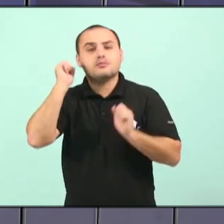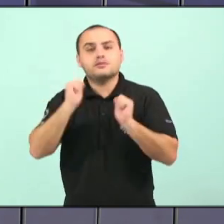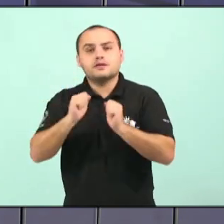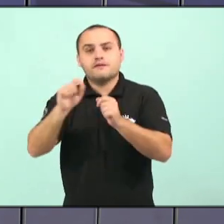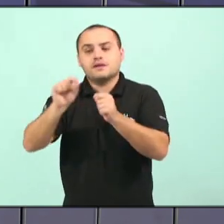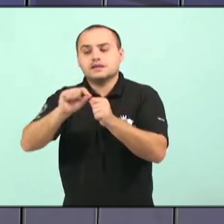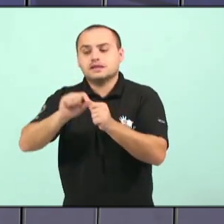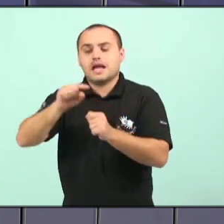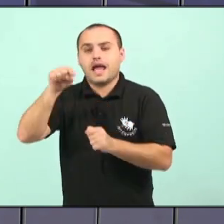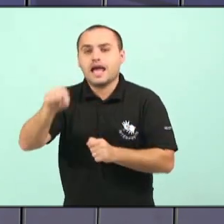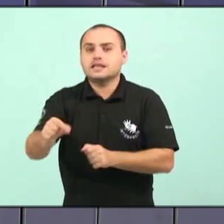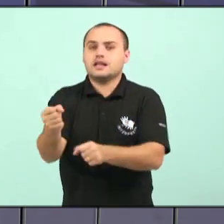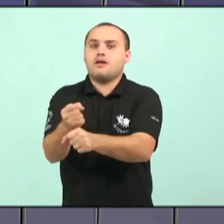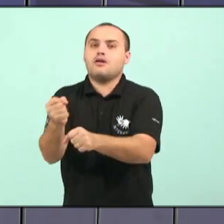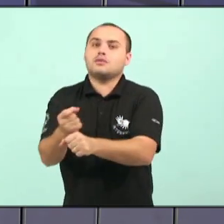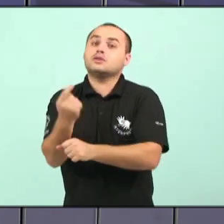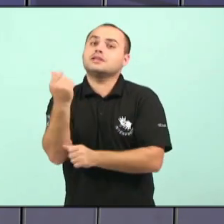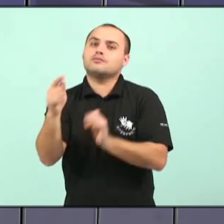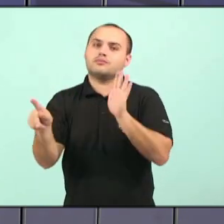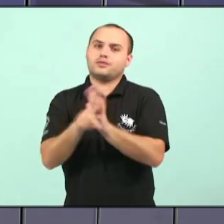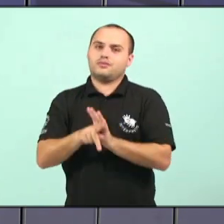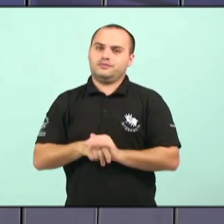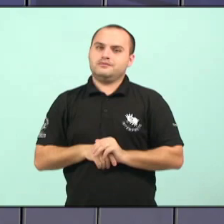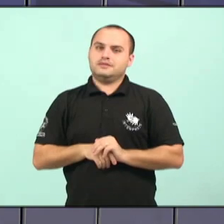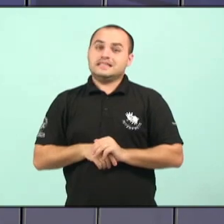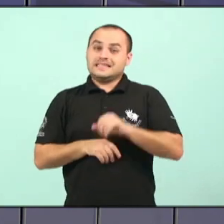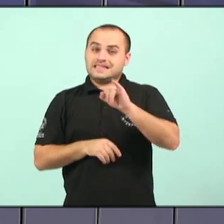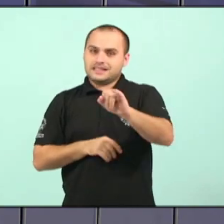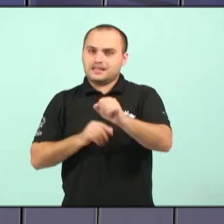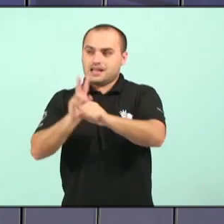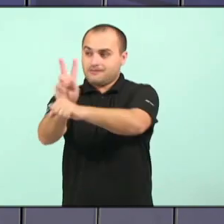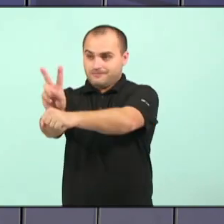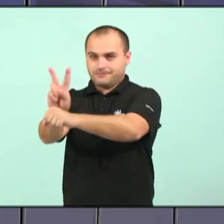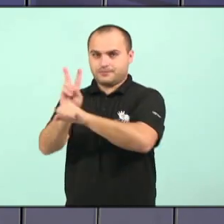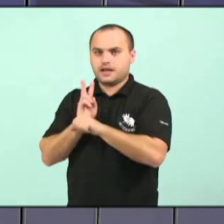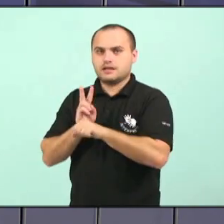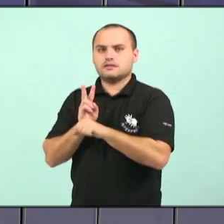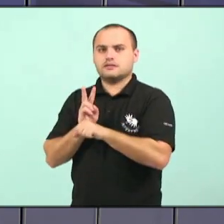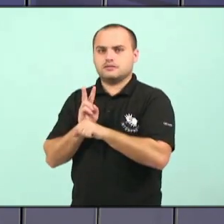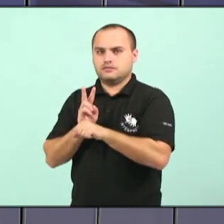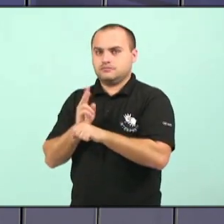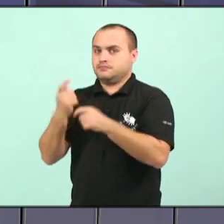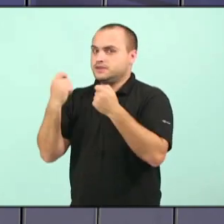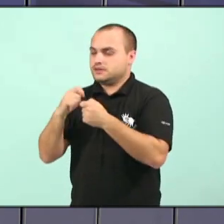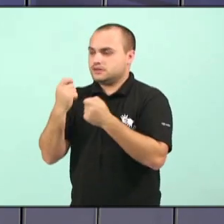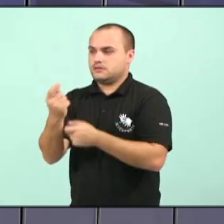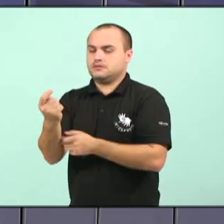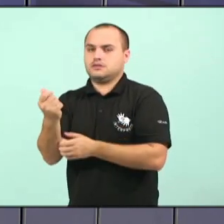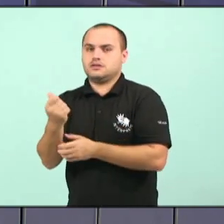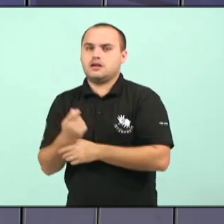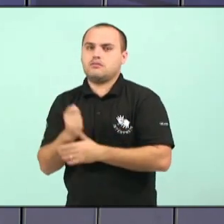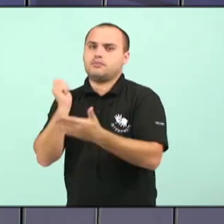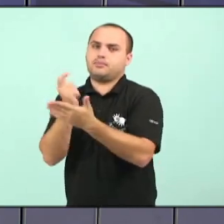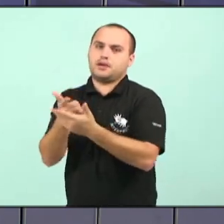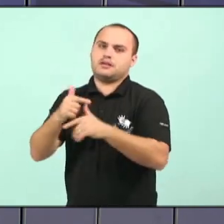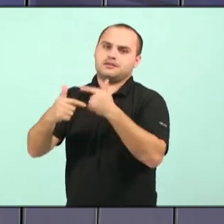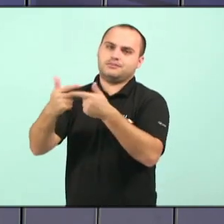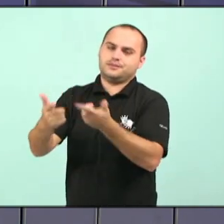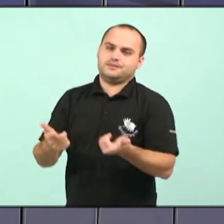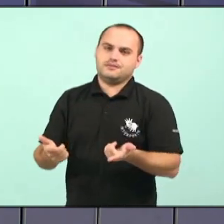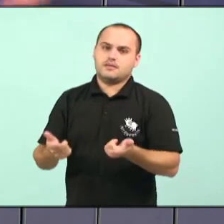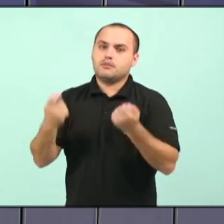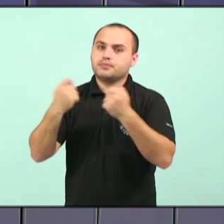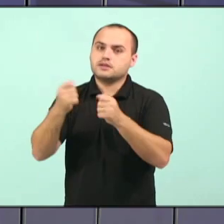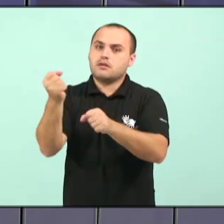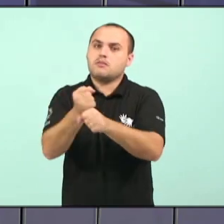um empréstimo, você precisa criar condições para pagar esse empréstimo. Então, você precisa fazer uma obra que impacte na economia da cidade e que a economia